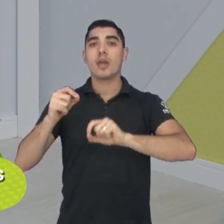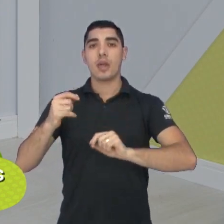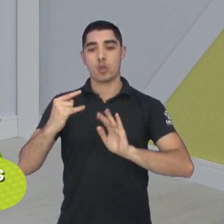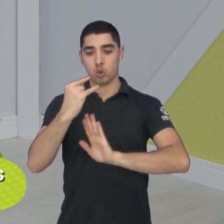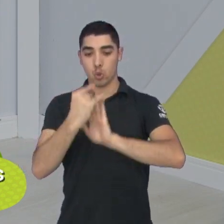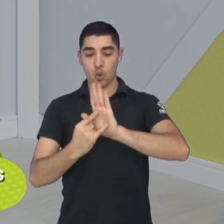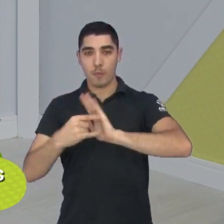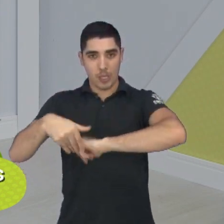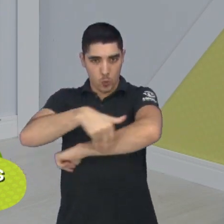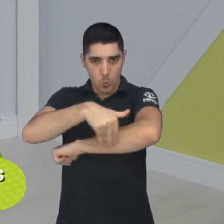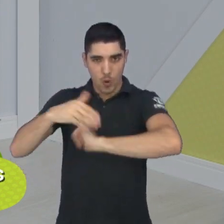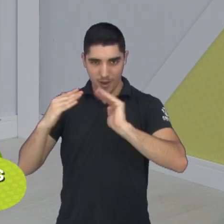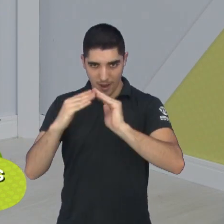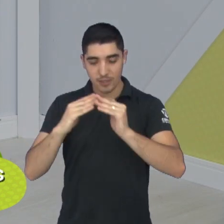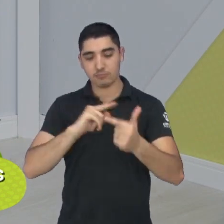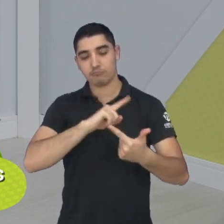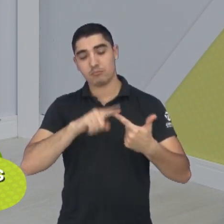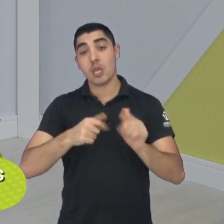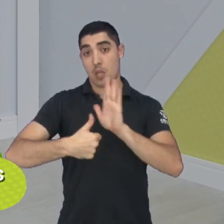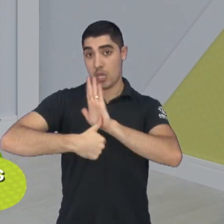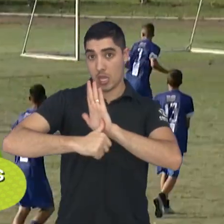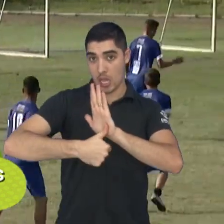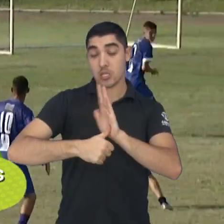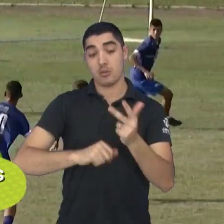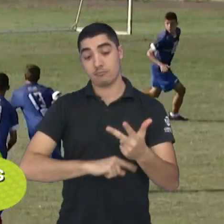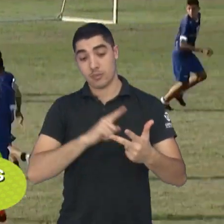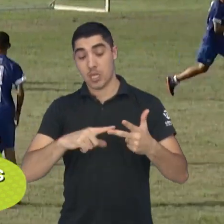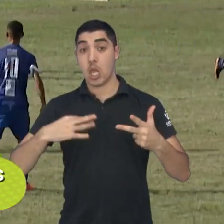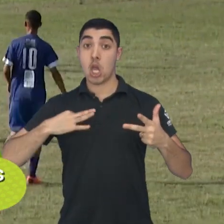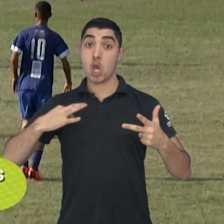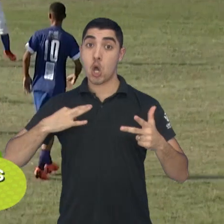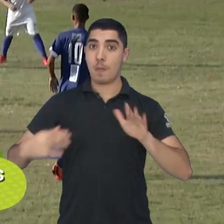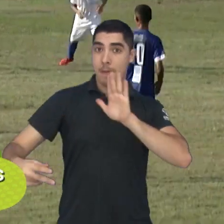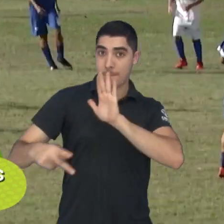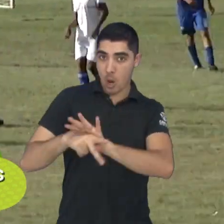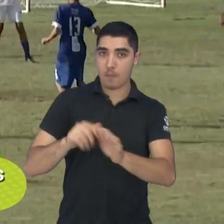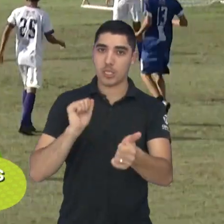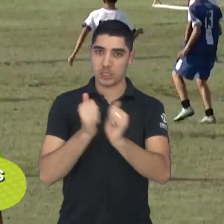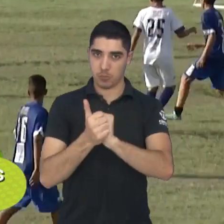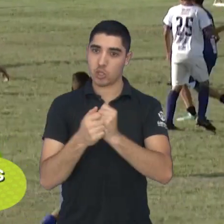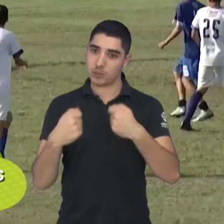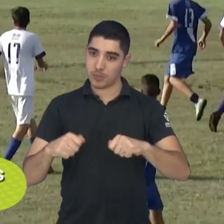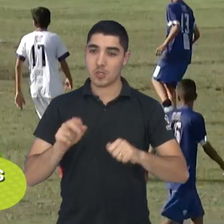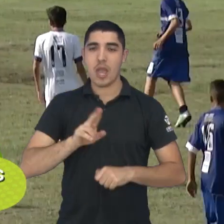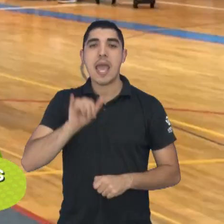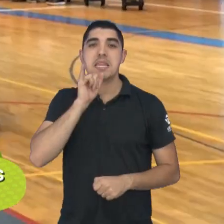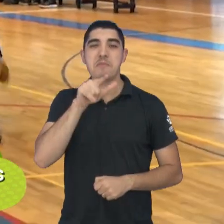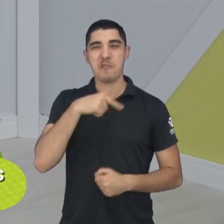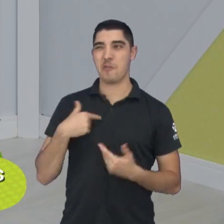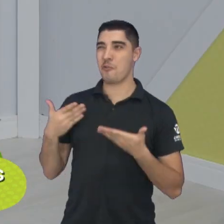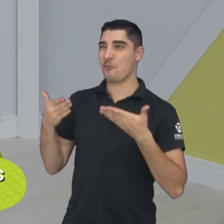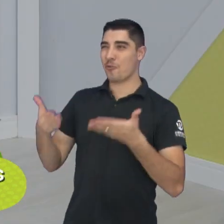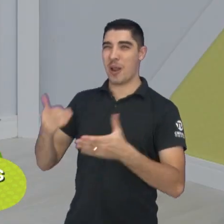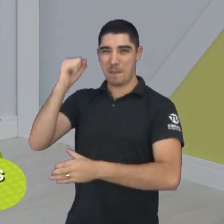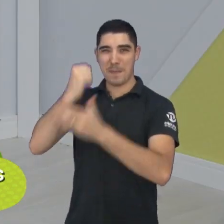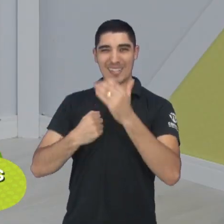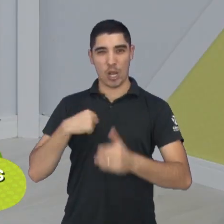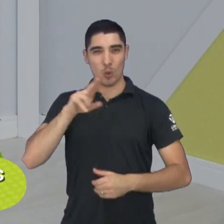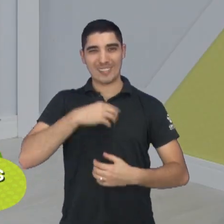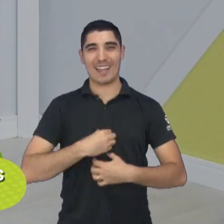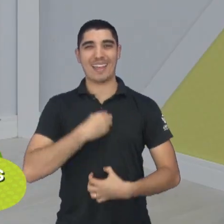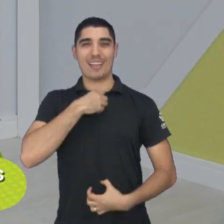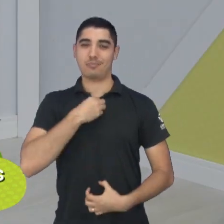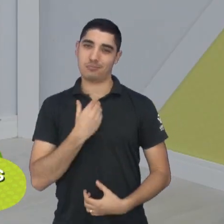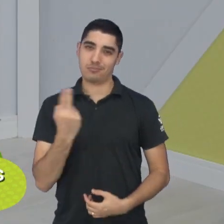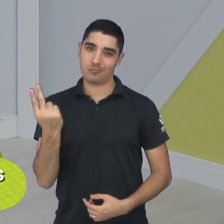residência e RG, além de comparecer com roupas apropriadas para a prática esportiva. Não vai lá jogar basquete, terno e gravata que não dá, né? Olha só,